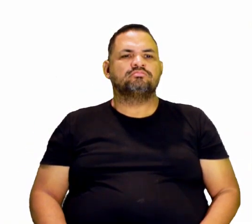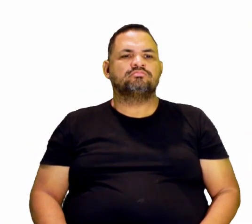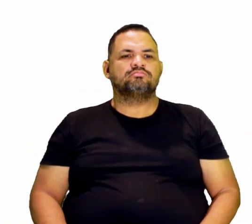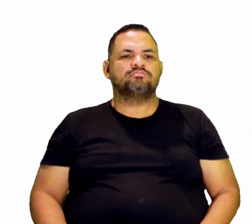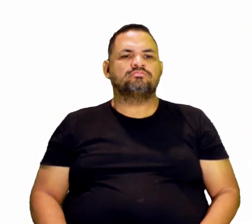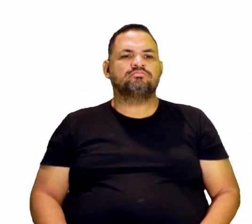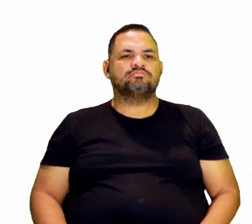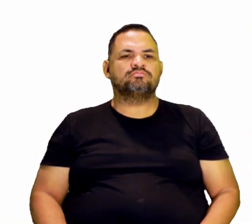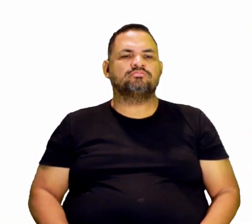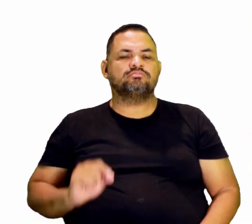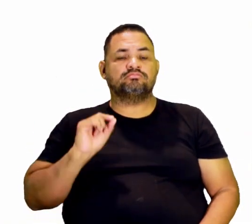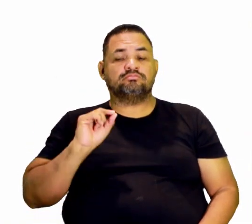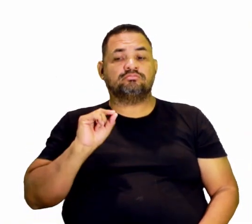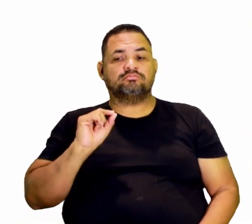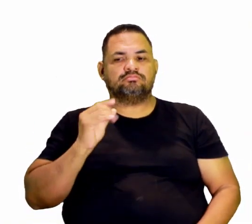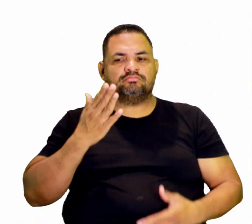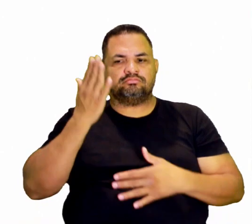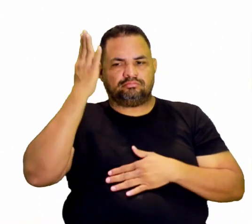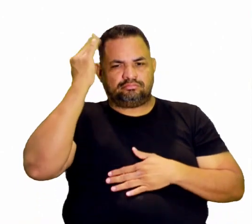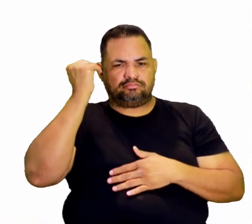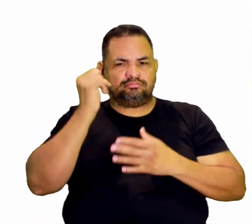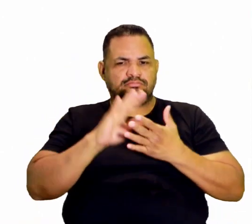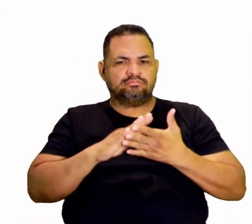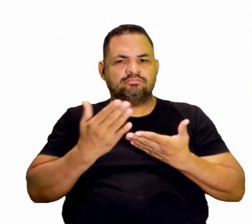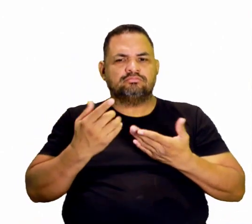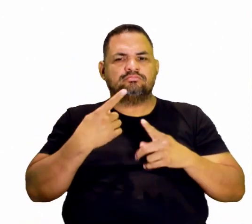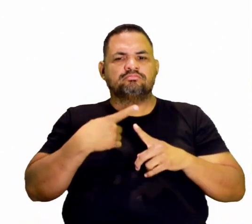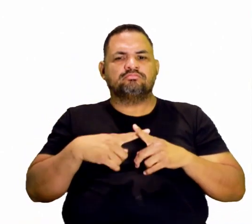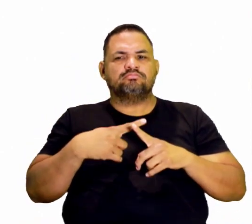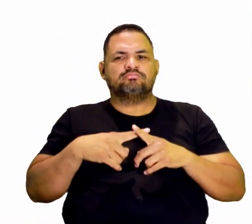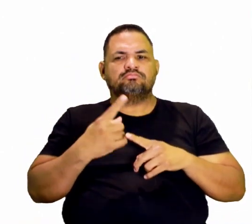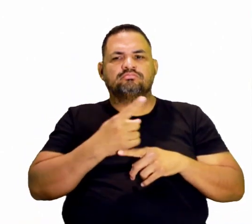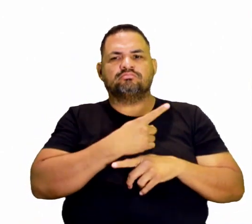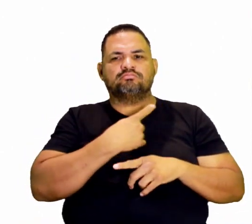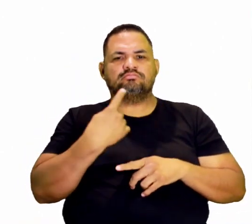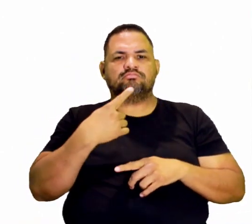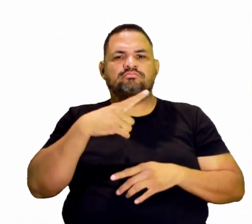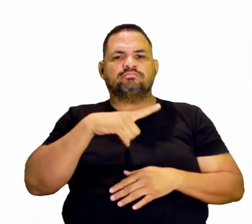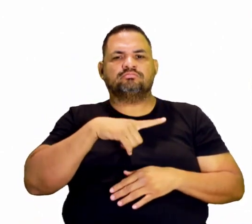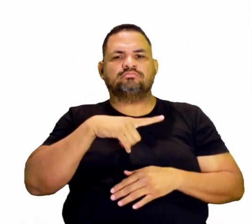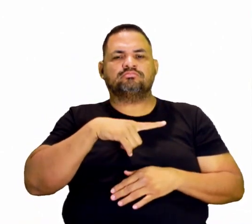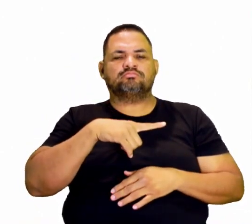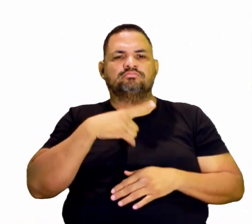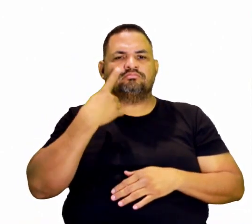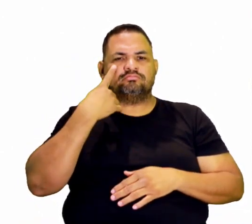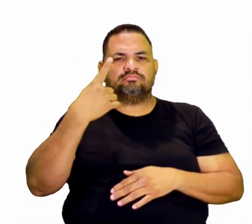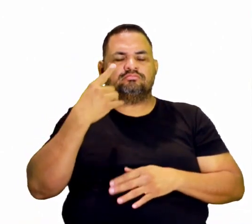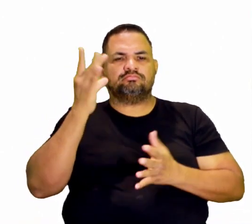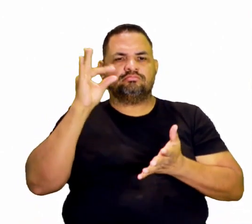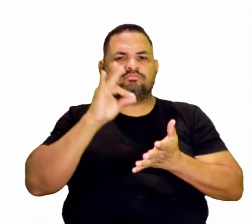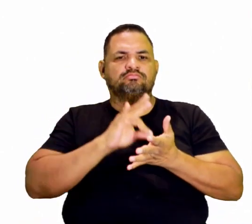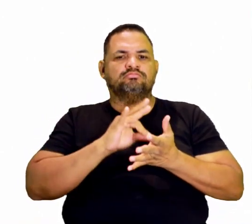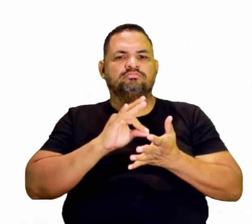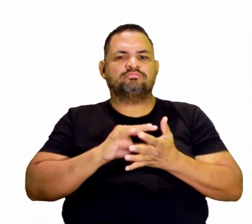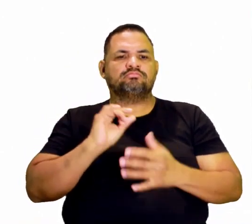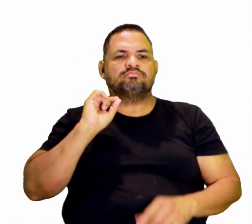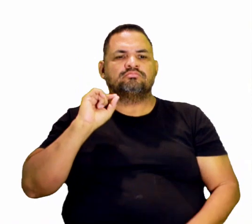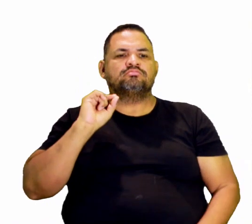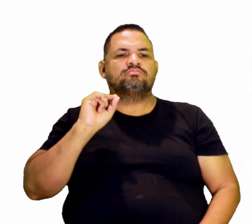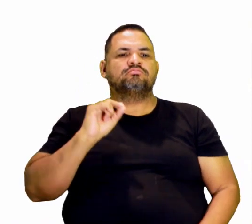É bom você saber o que não condiz, né? Porque a gente vai vendo realmente o